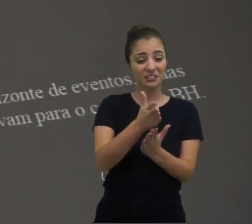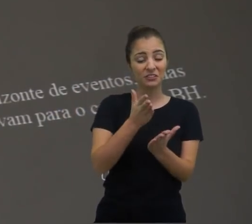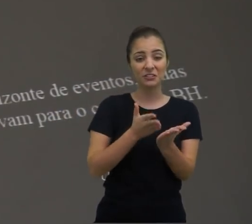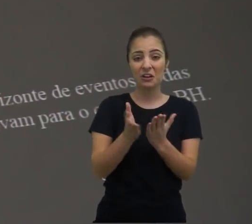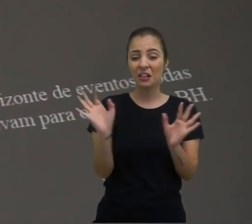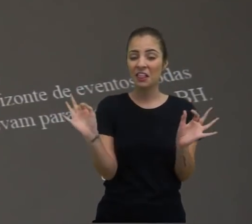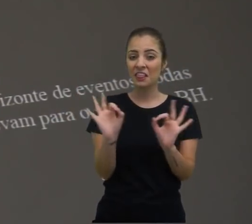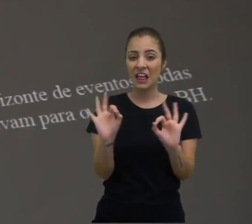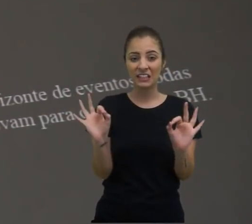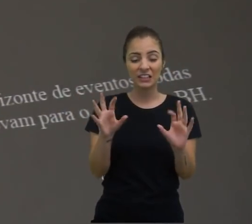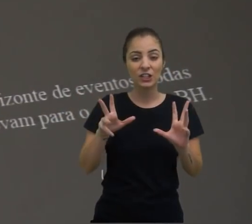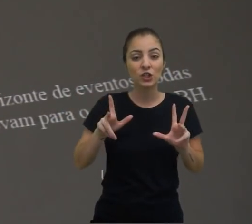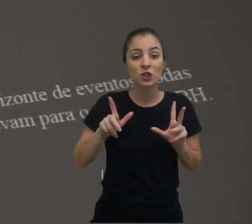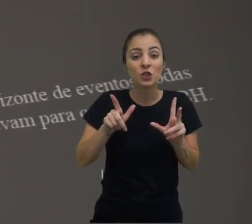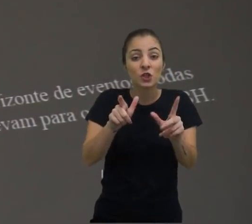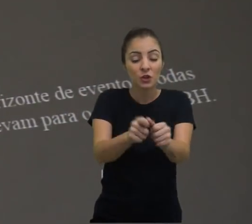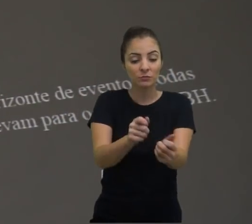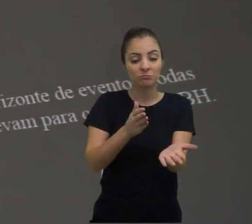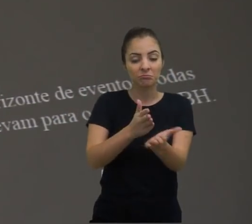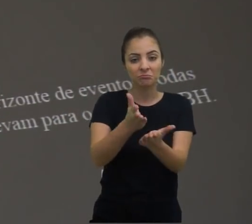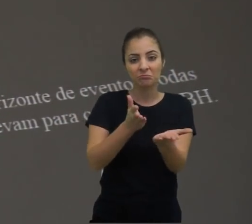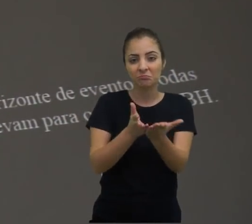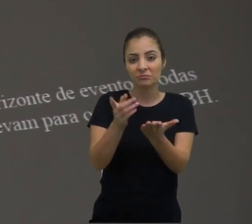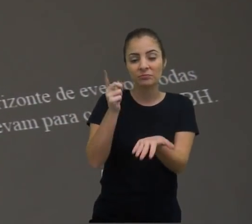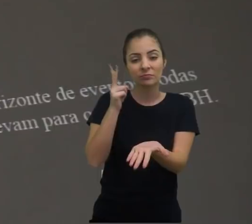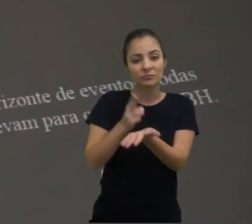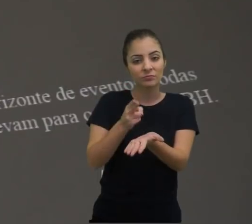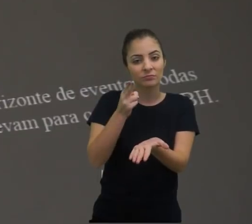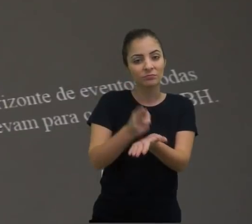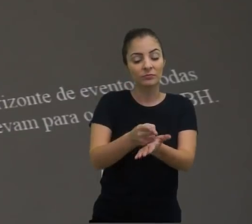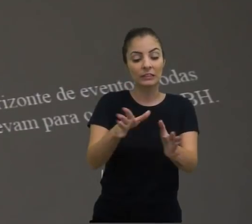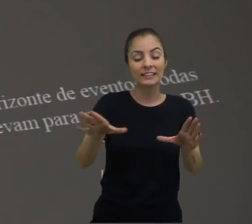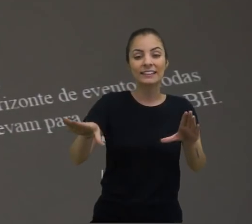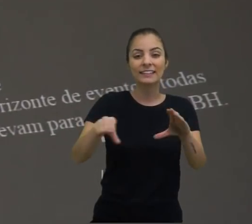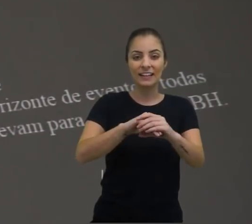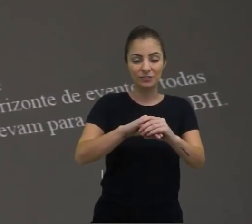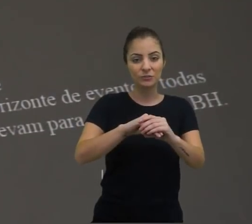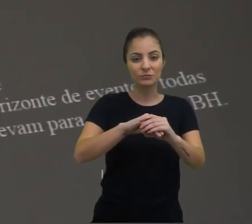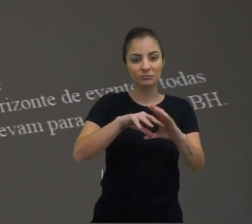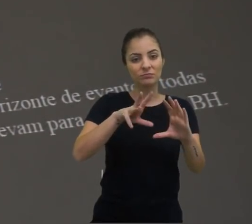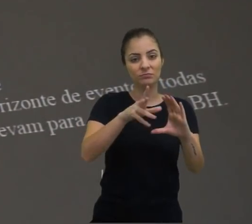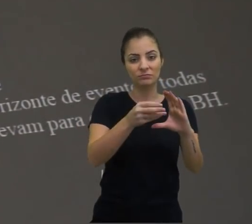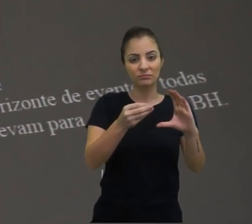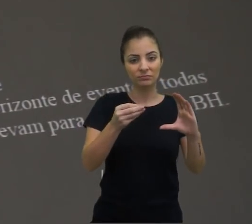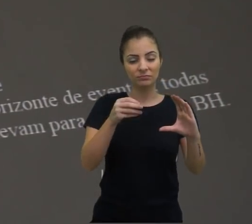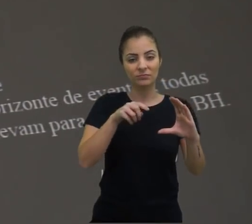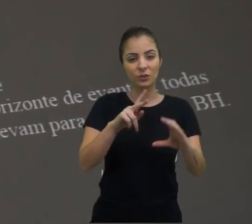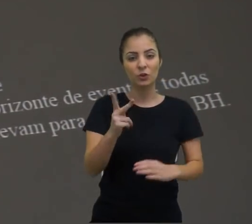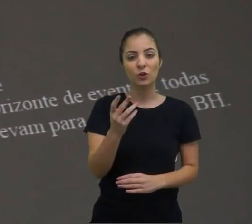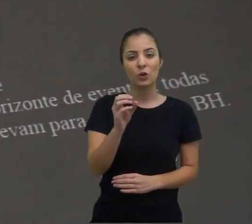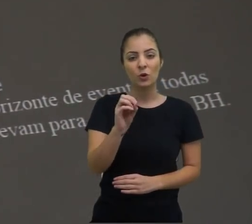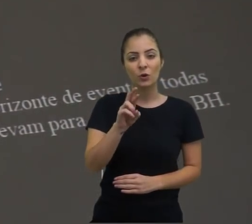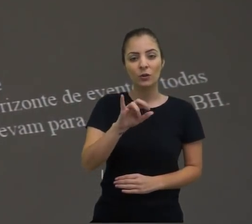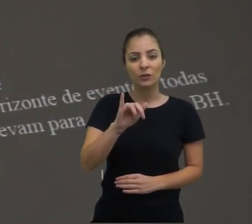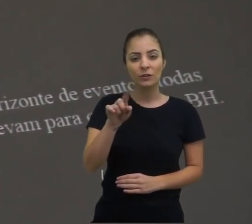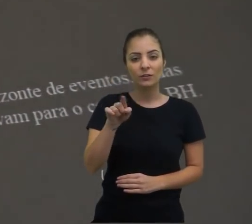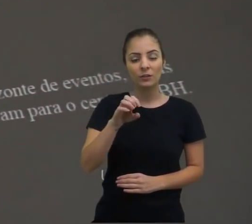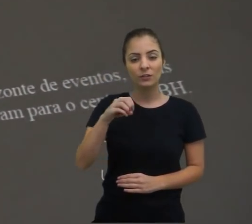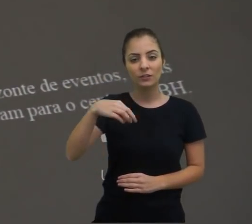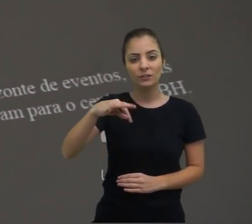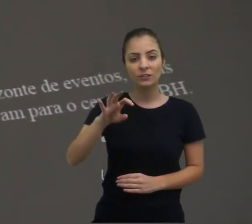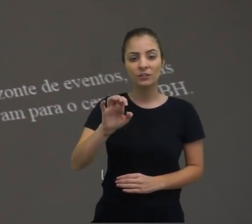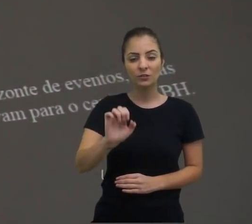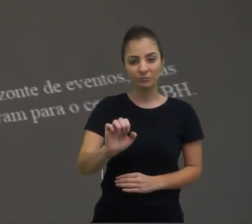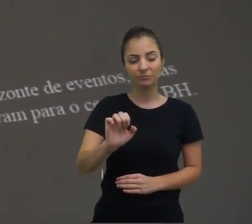as trajetórias possíveis vão continuar aqui dentro do horizonte de eventos. Tá? Então é por isso que os corpos não conseguem